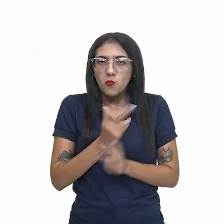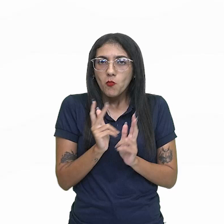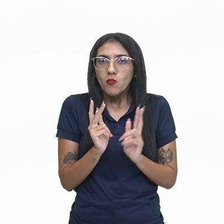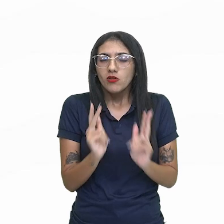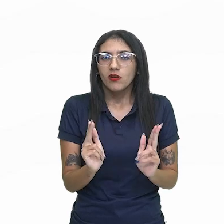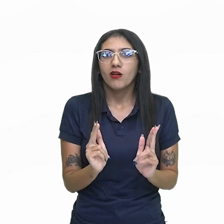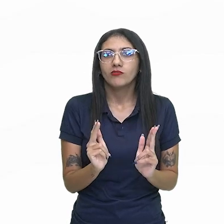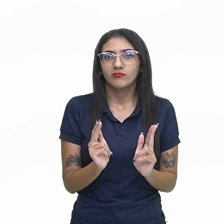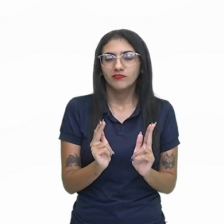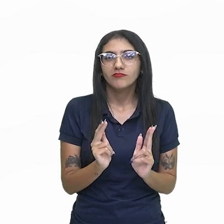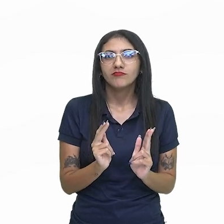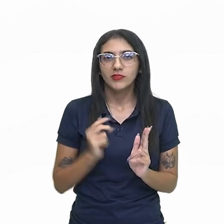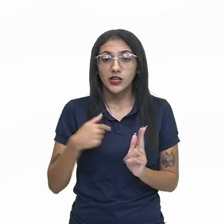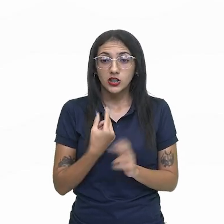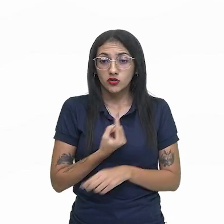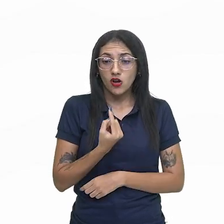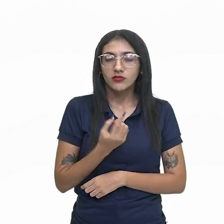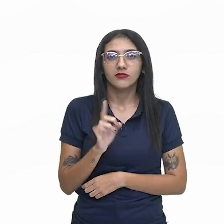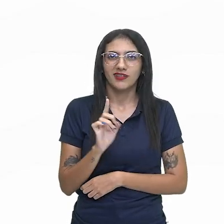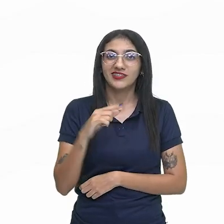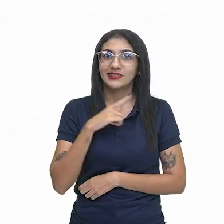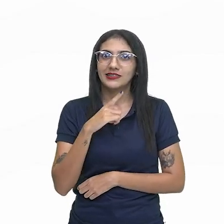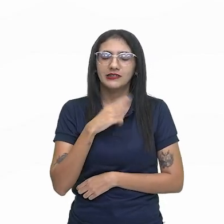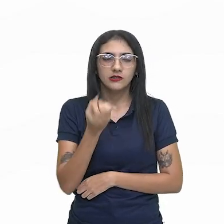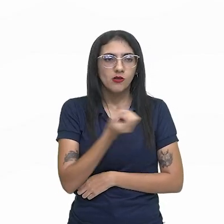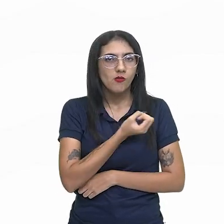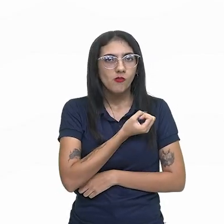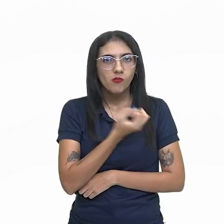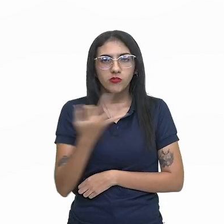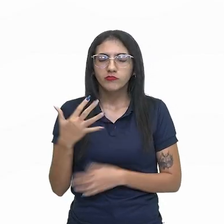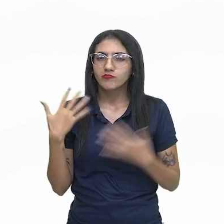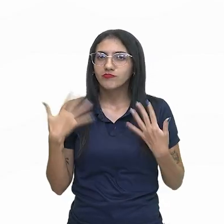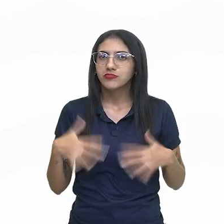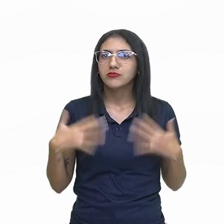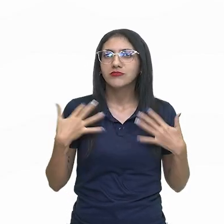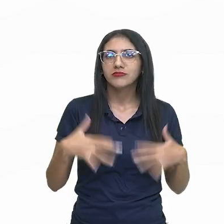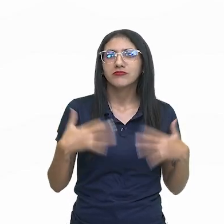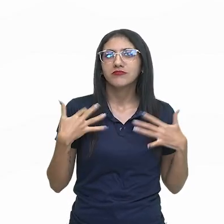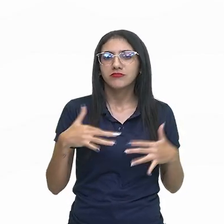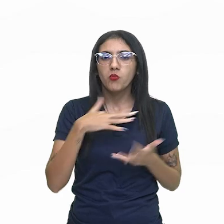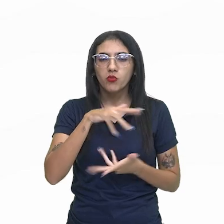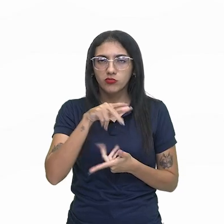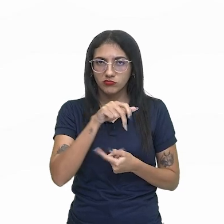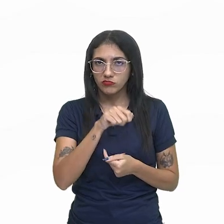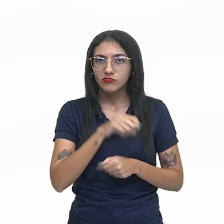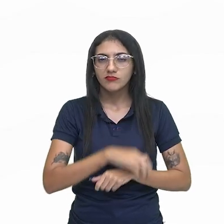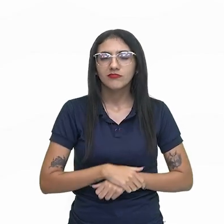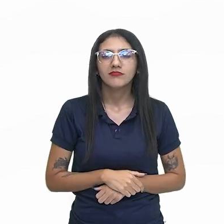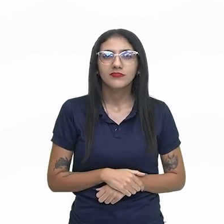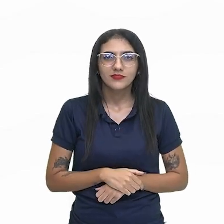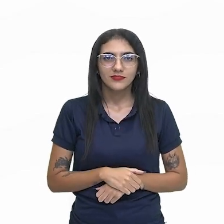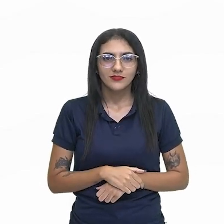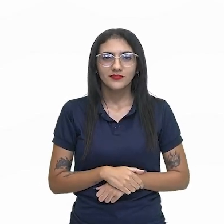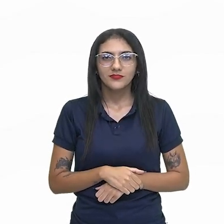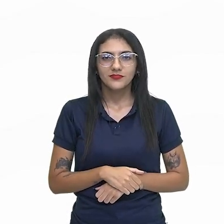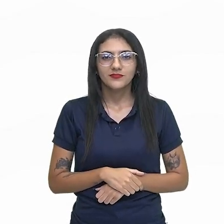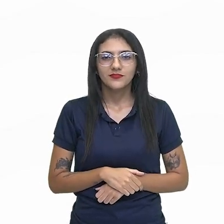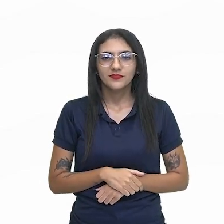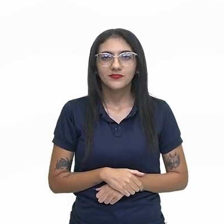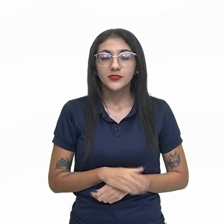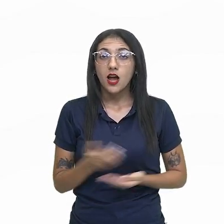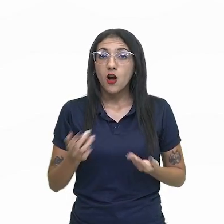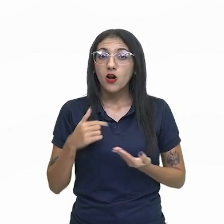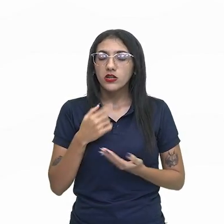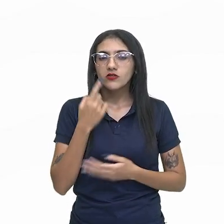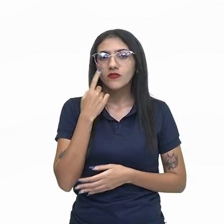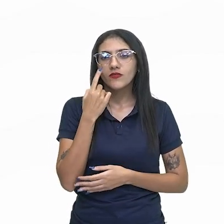sozinhos no mundo. Tem essa quantidade gigantesca de pessoas compartilhando isso. A gente vai dar uma olhada agora nesses dados. A